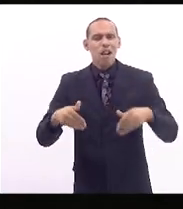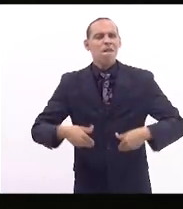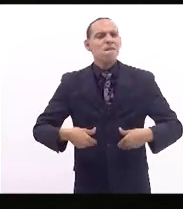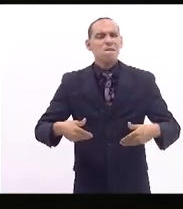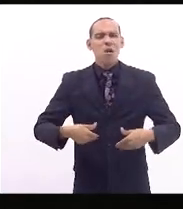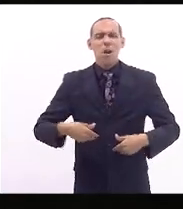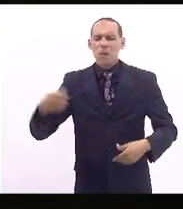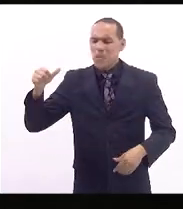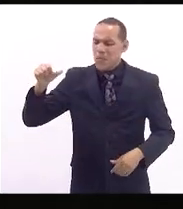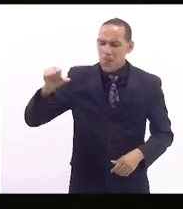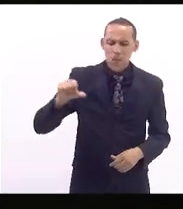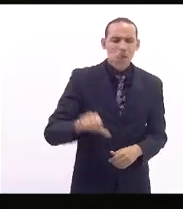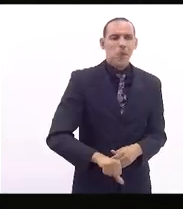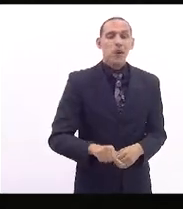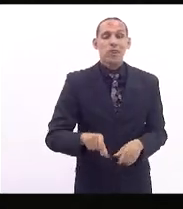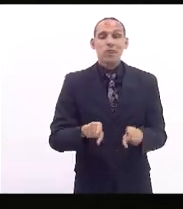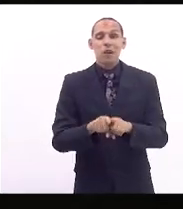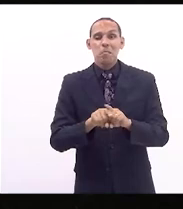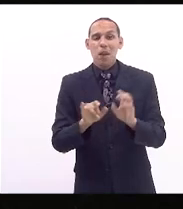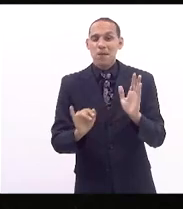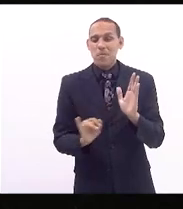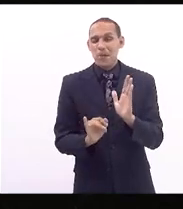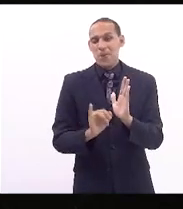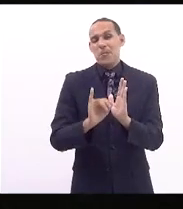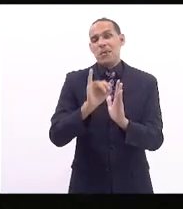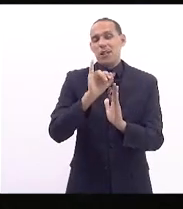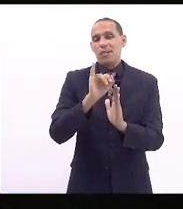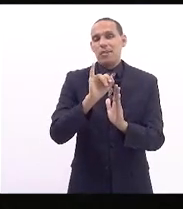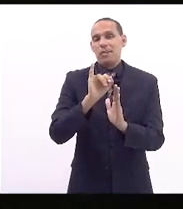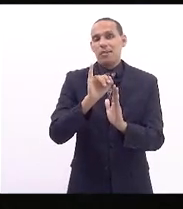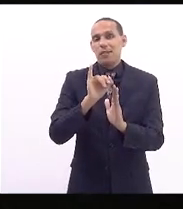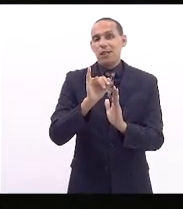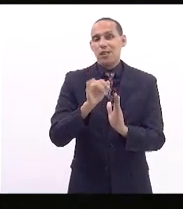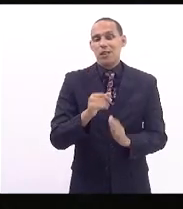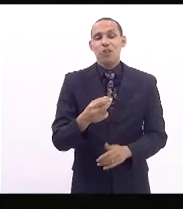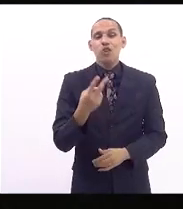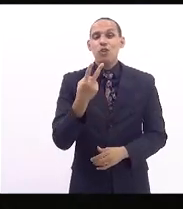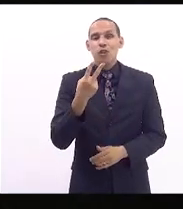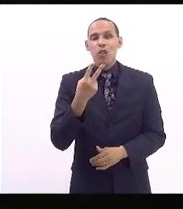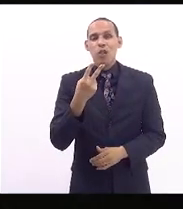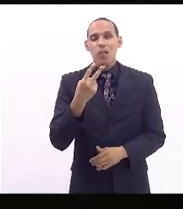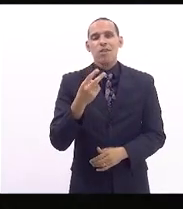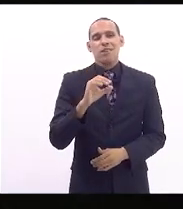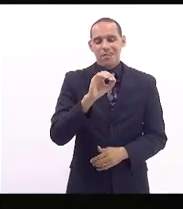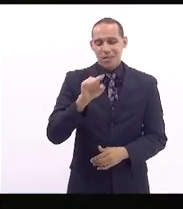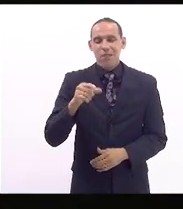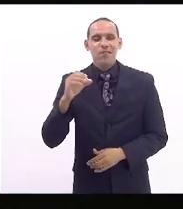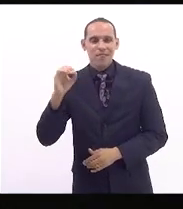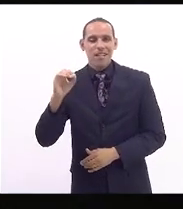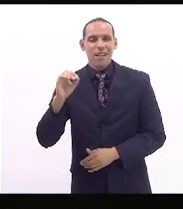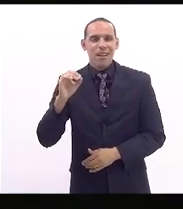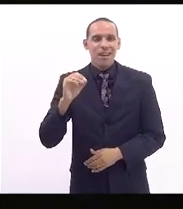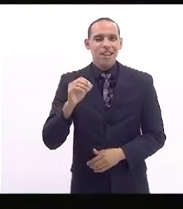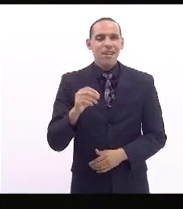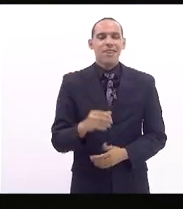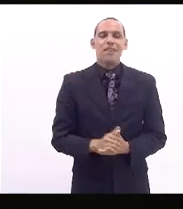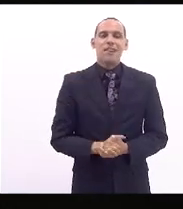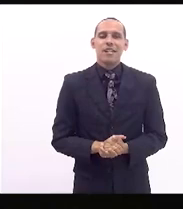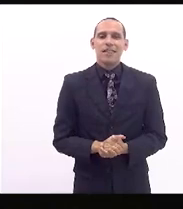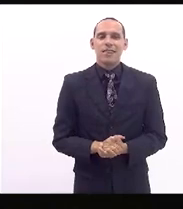extrema de inflação né chegando na casa dos dois dígitos de